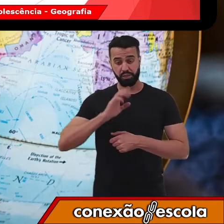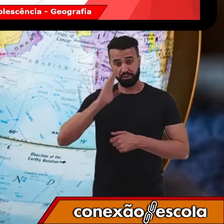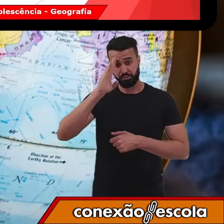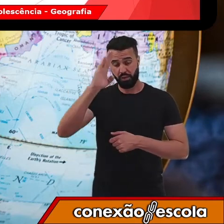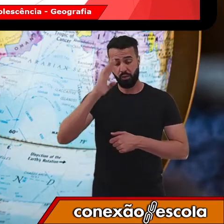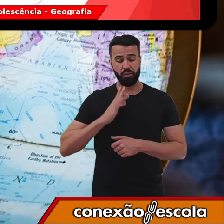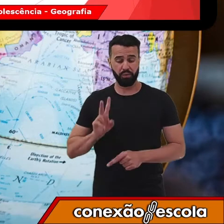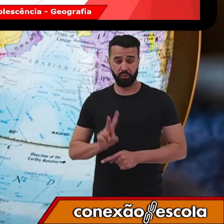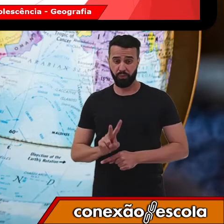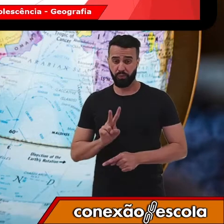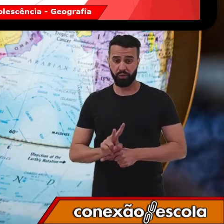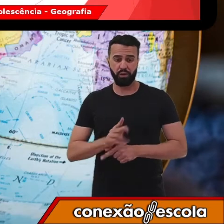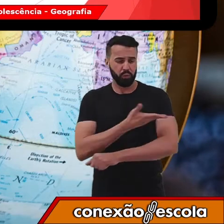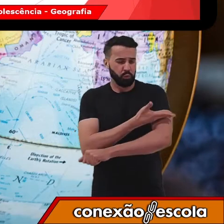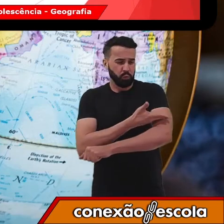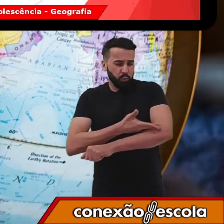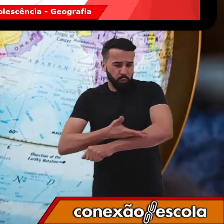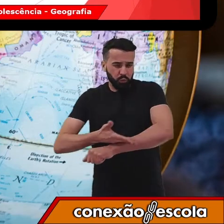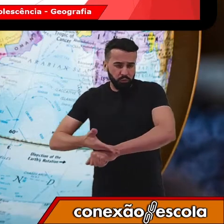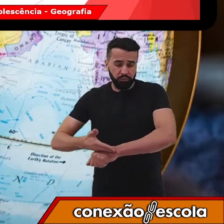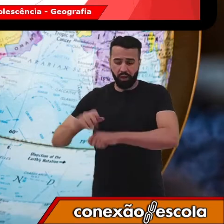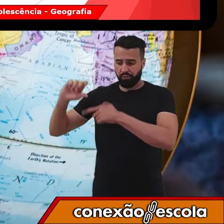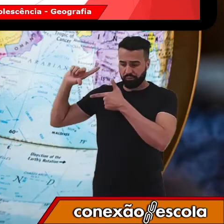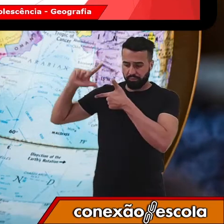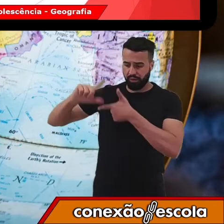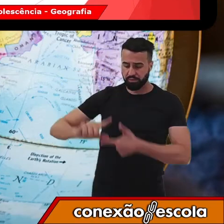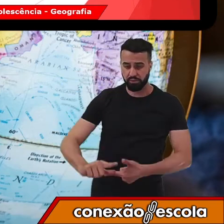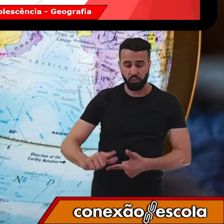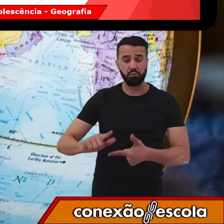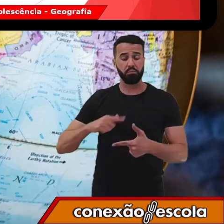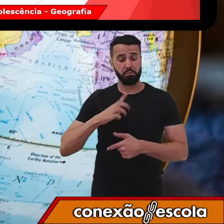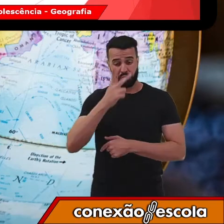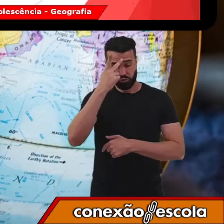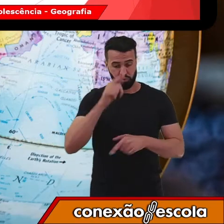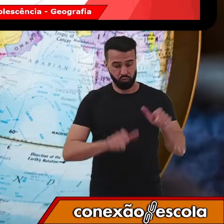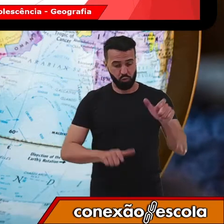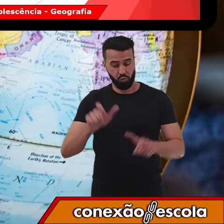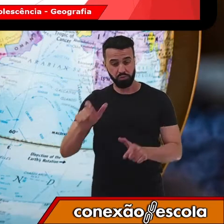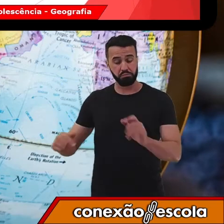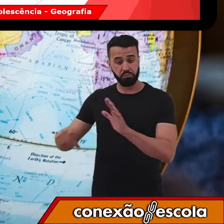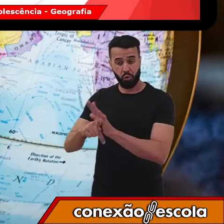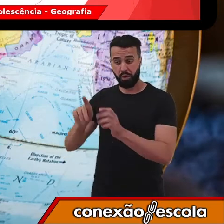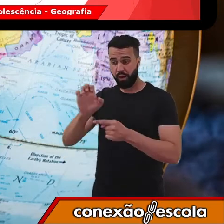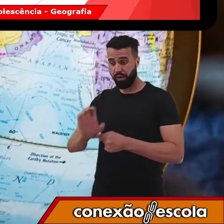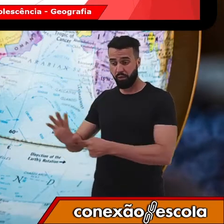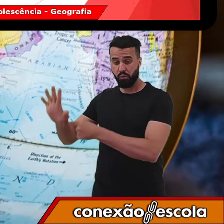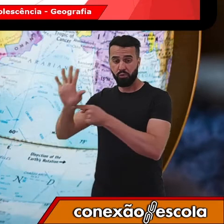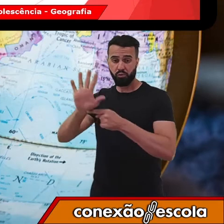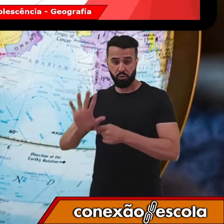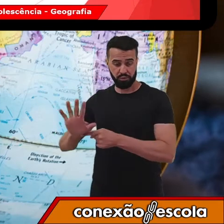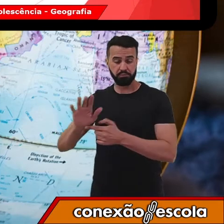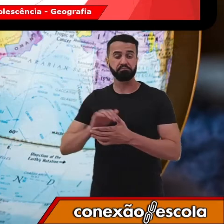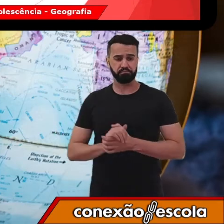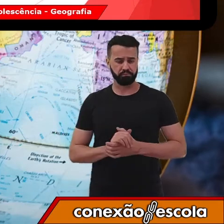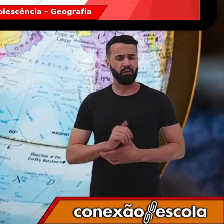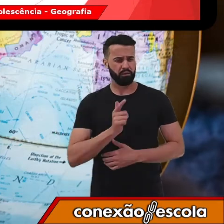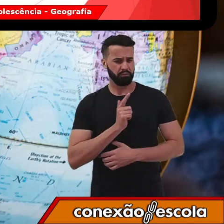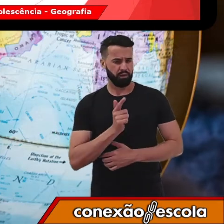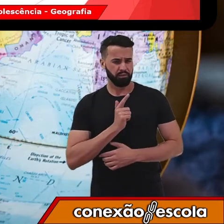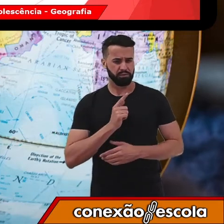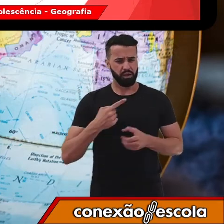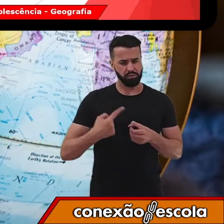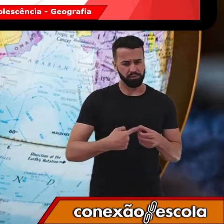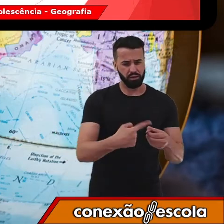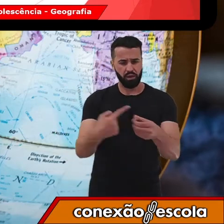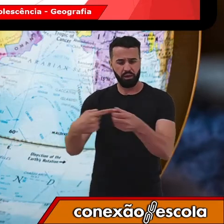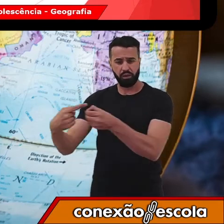preserva os costumes e as tradições dos imigrantes europeus. Não é incomum encontrar nomes de cidades na região